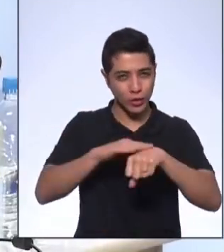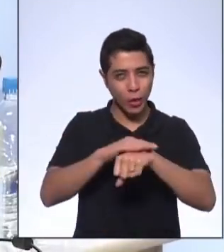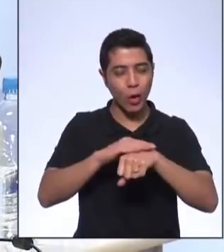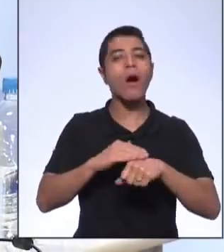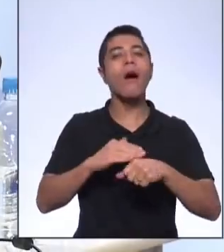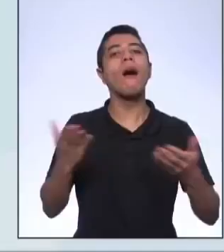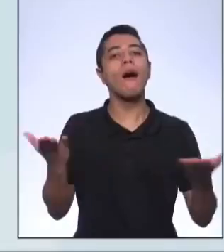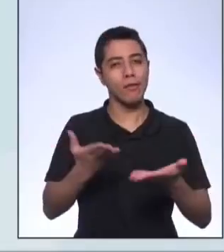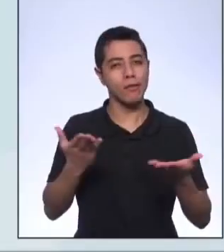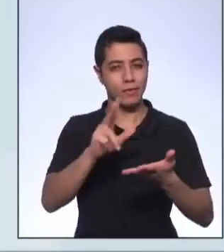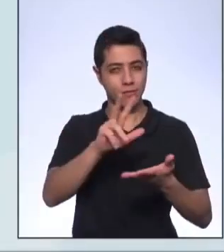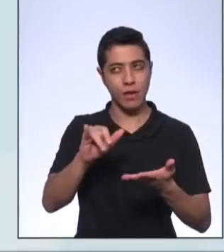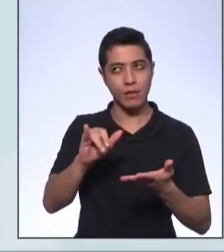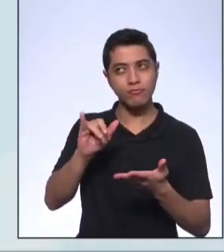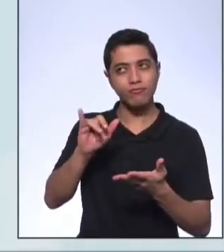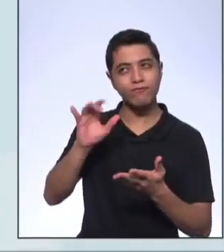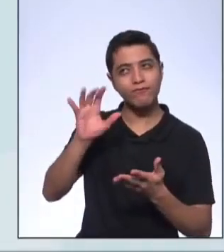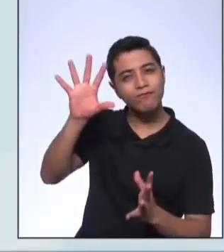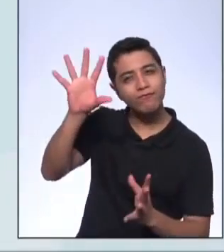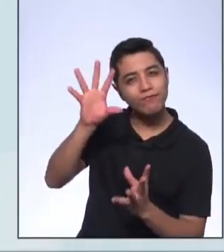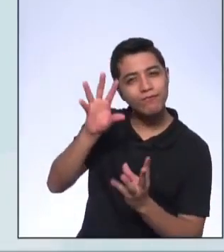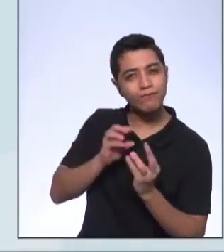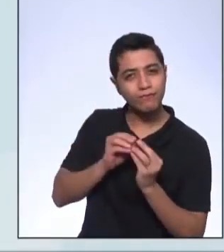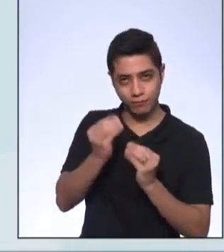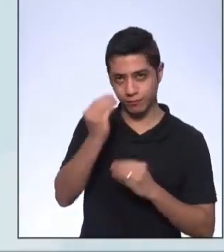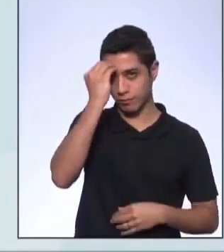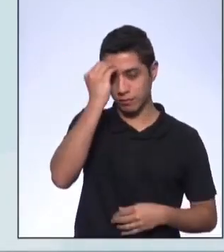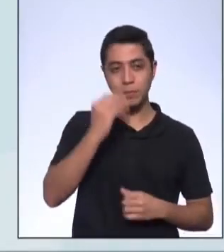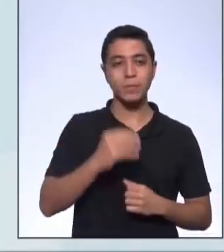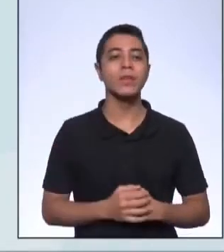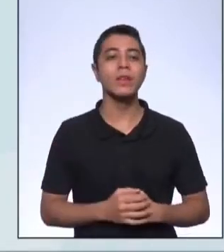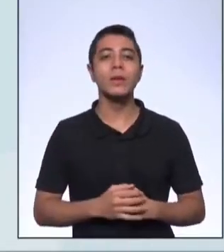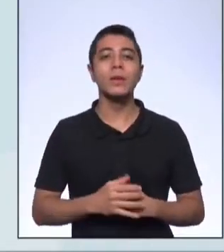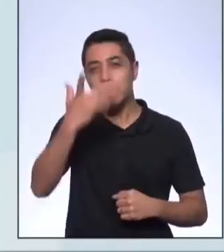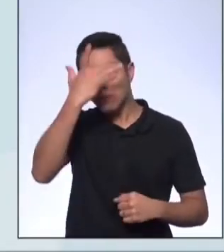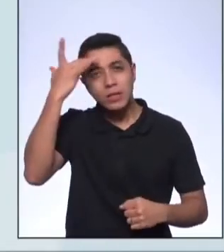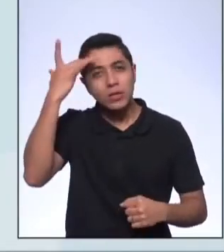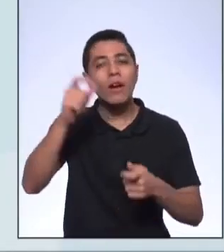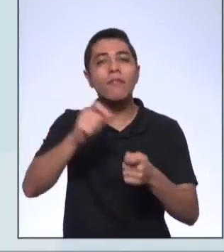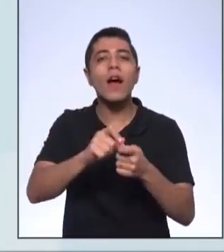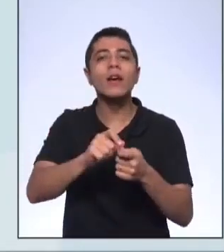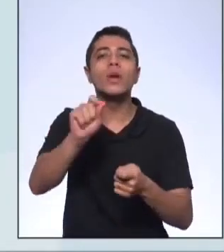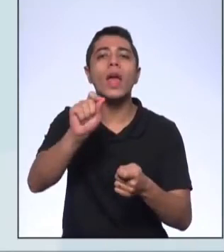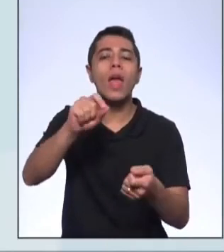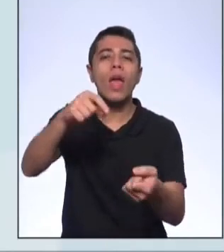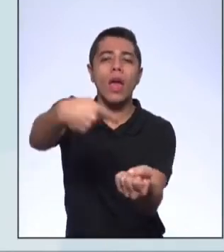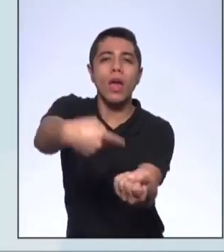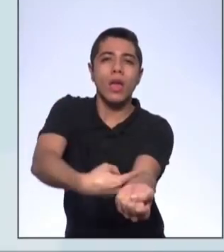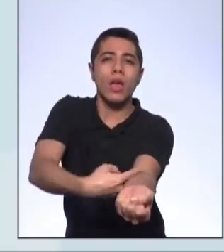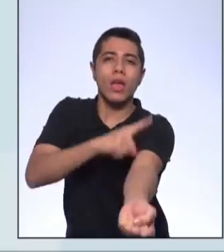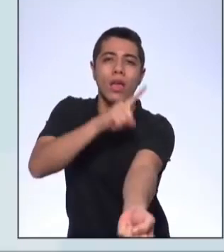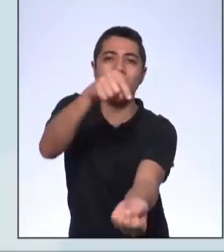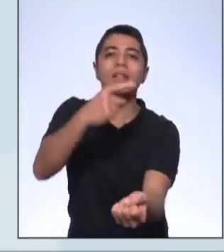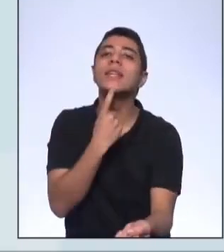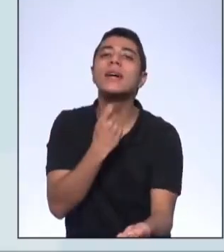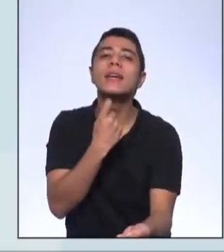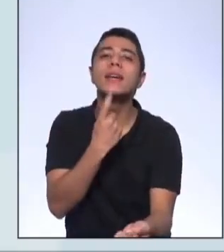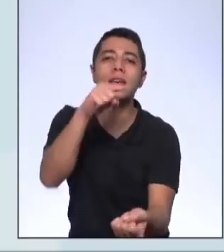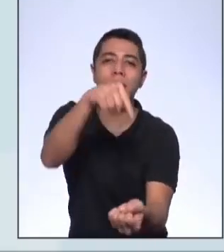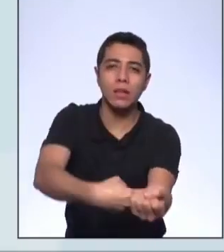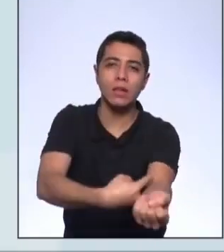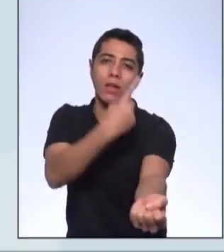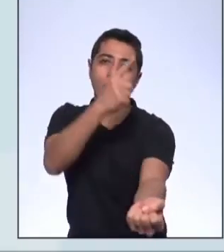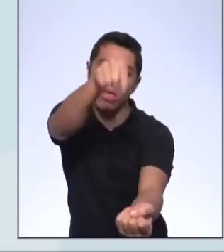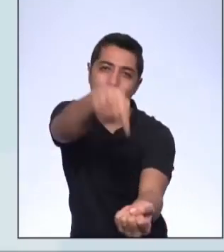Ok? A quimioterapia ela é um dos principais métodos para o tratamento do câncer. Como a doença se caracteriza pela